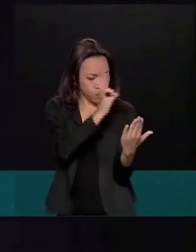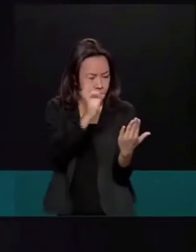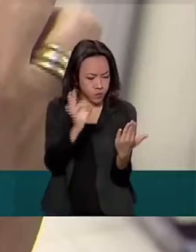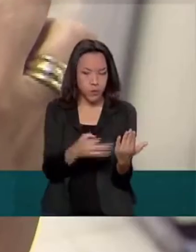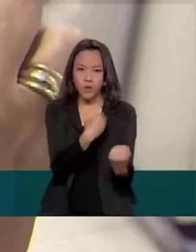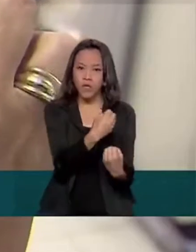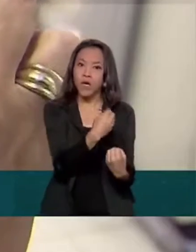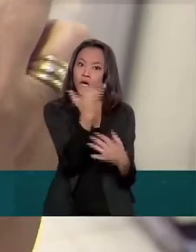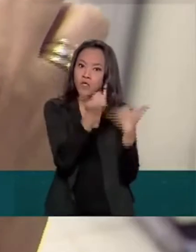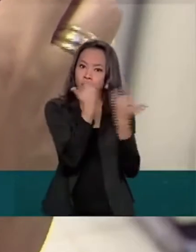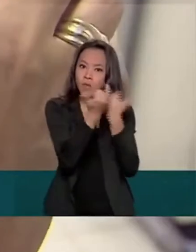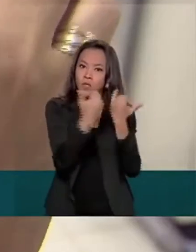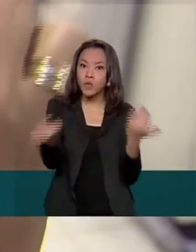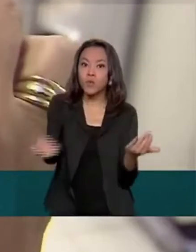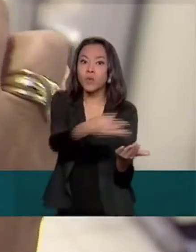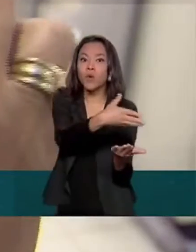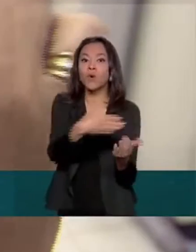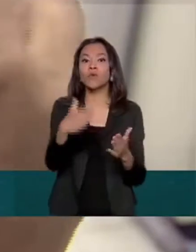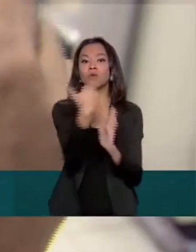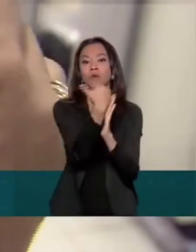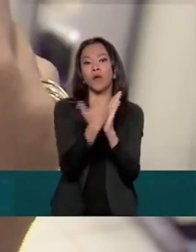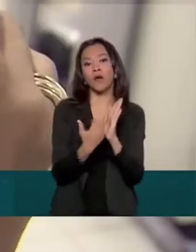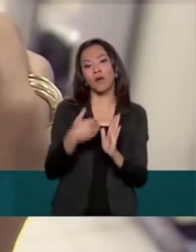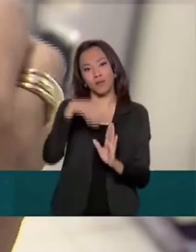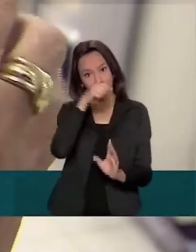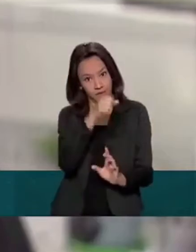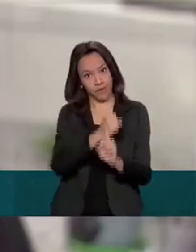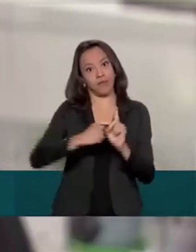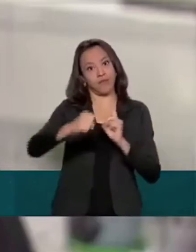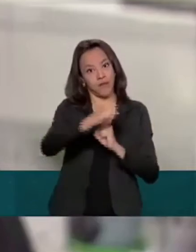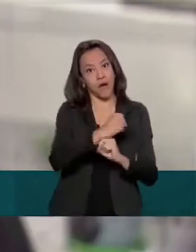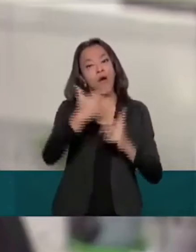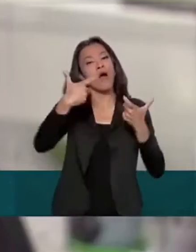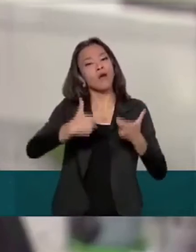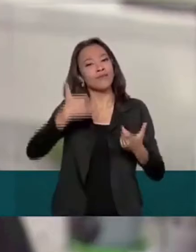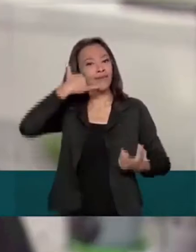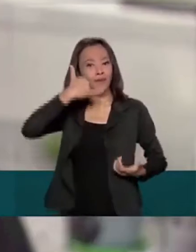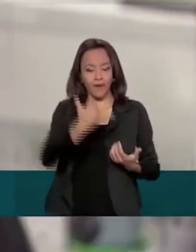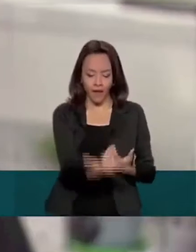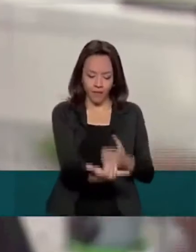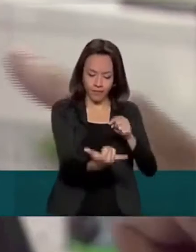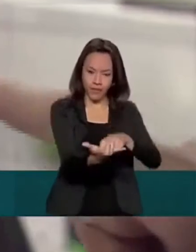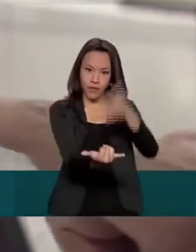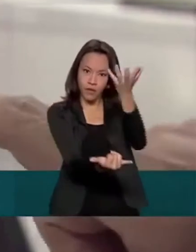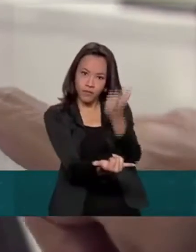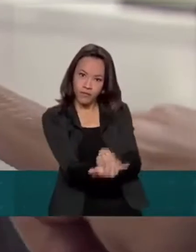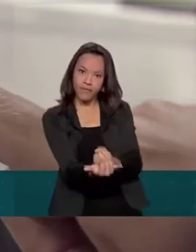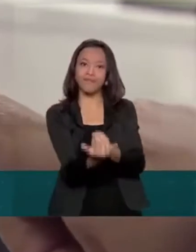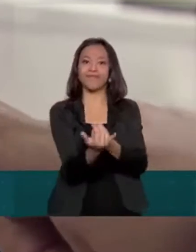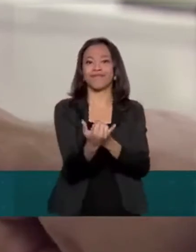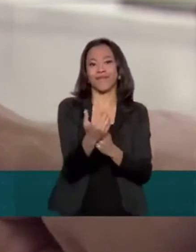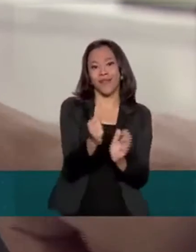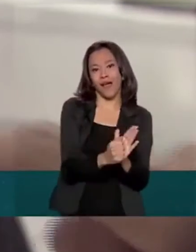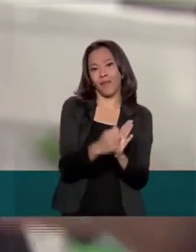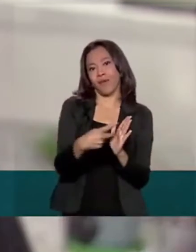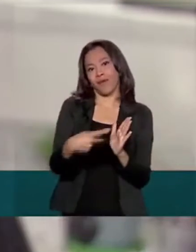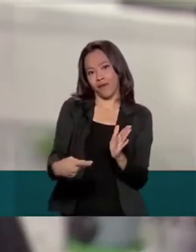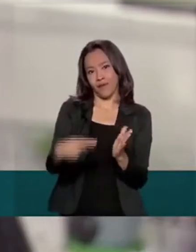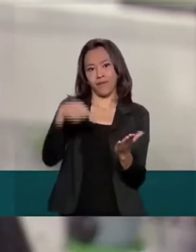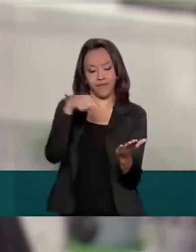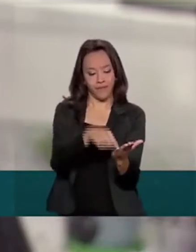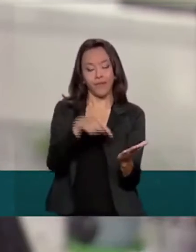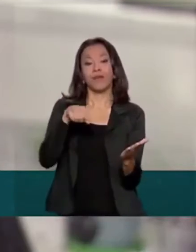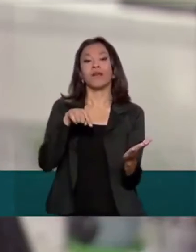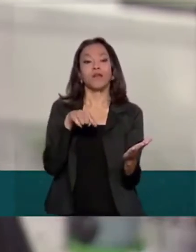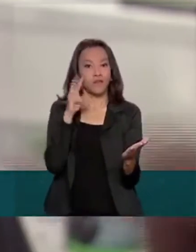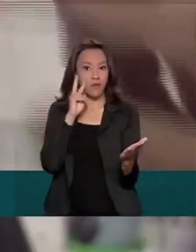informações do novo programa social na tela do celular. É só baixar o aplicativo disponível na Google Play e